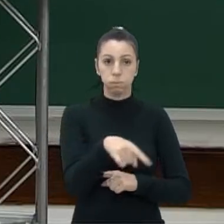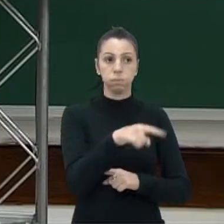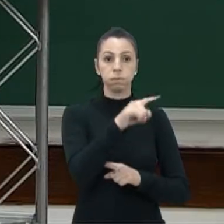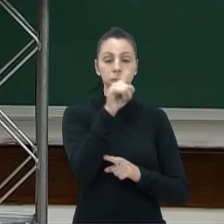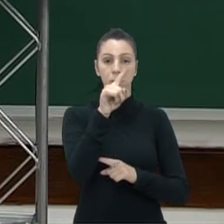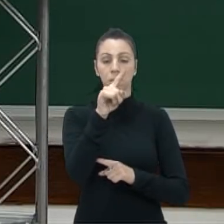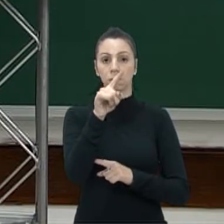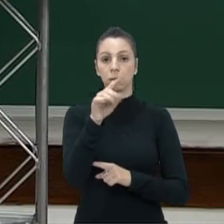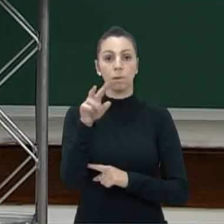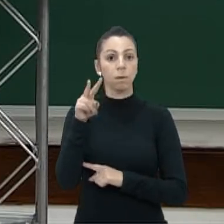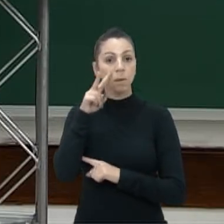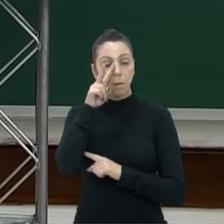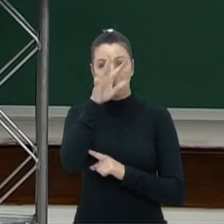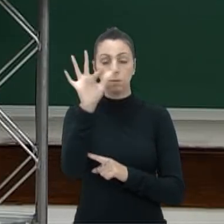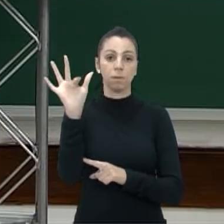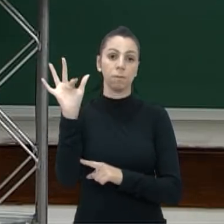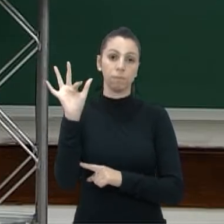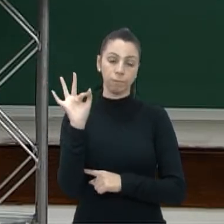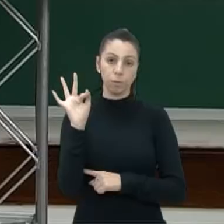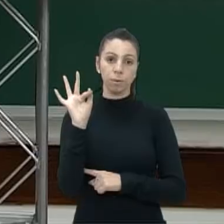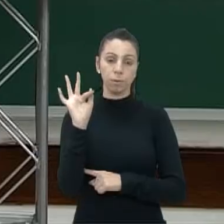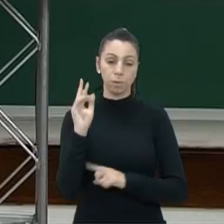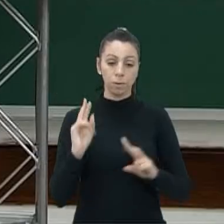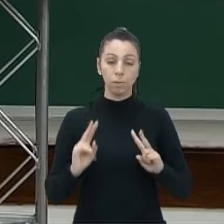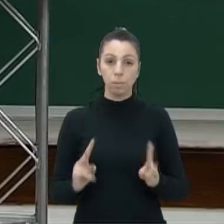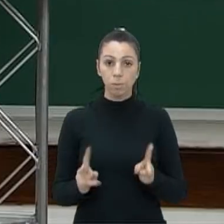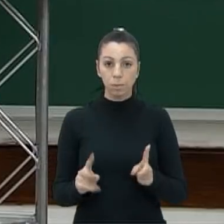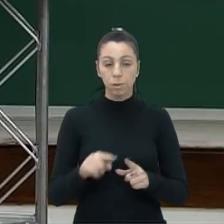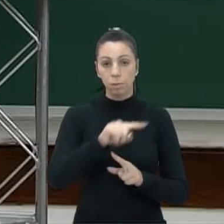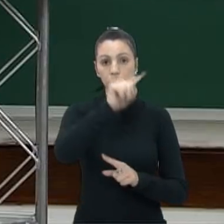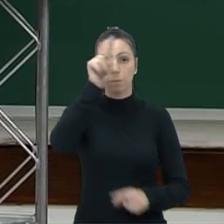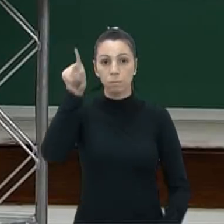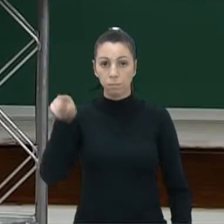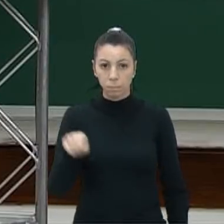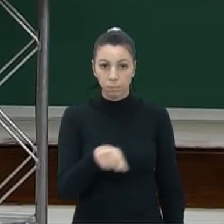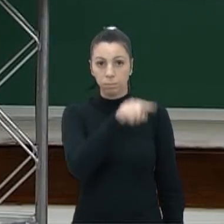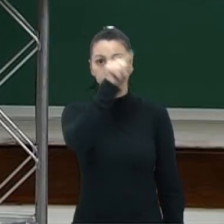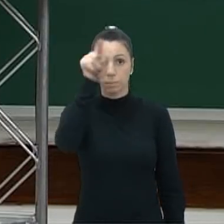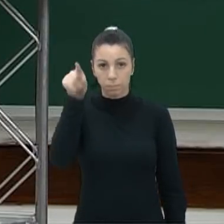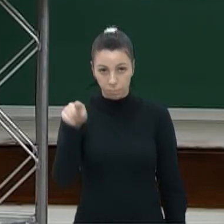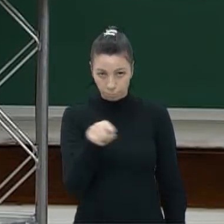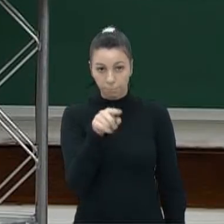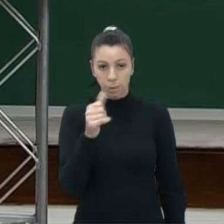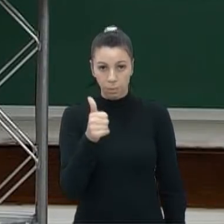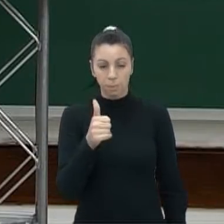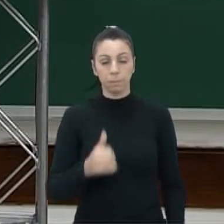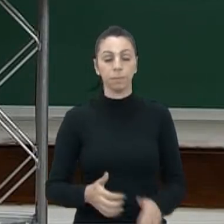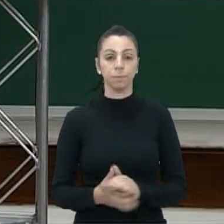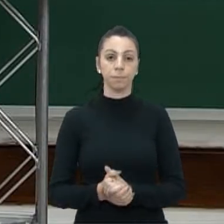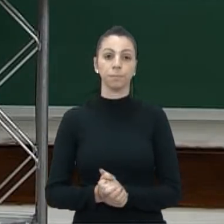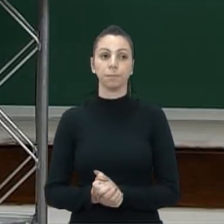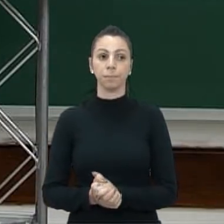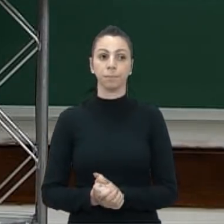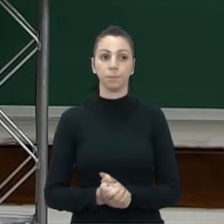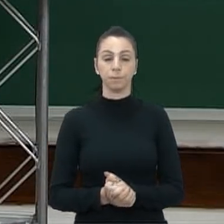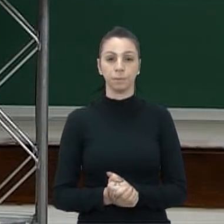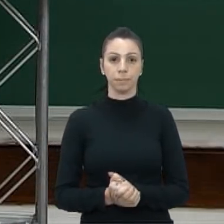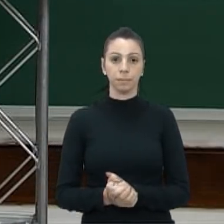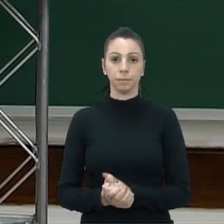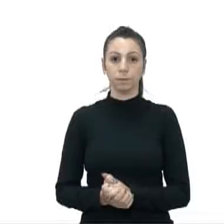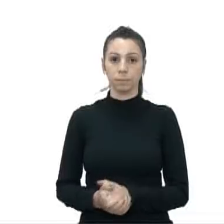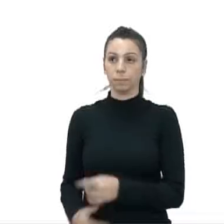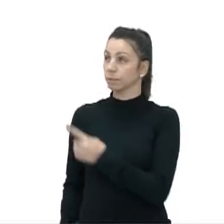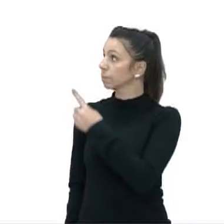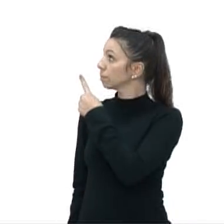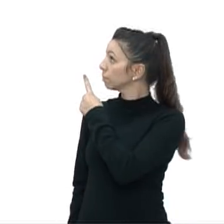essa força, né? Que faz com que ele mantenha essa curva, fazendo essa trajetória curvilínea aí. Beleza? Como está sendo demonstrado, inclusive,